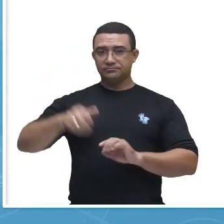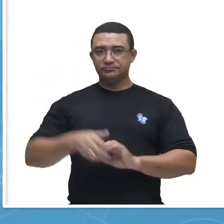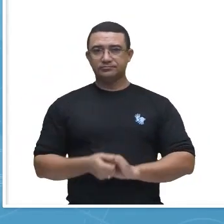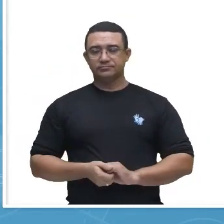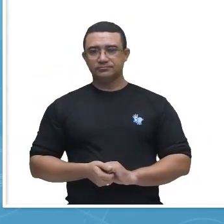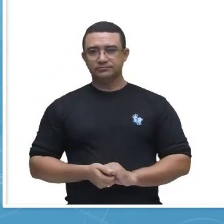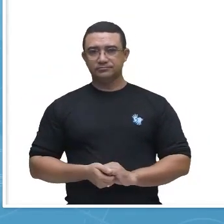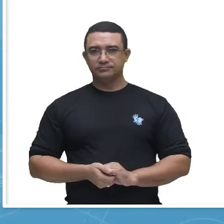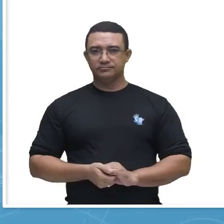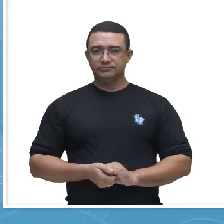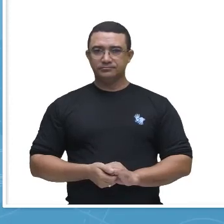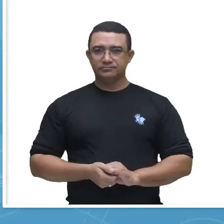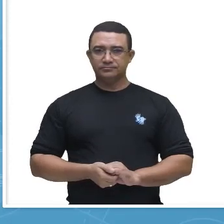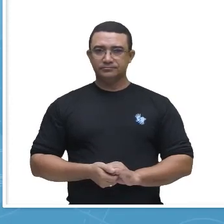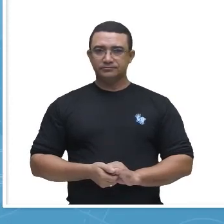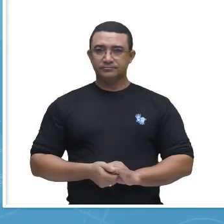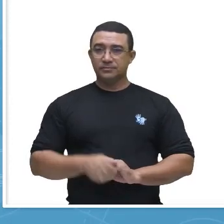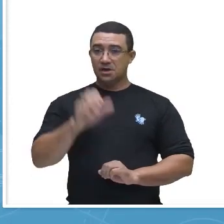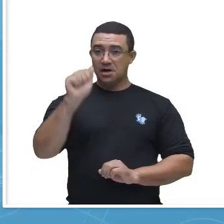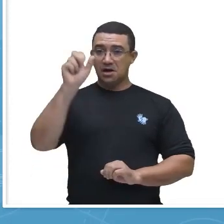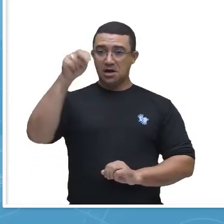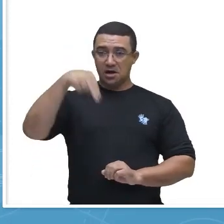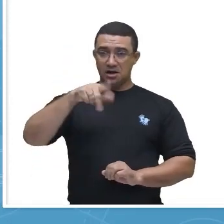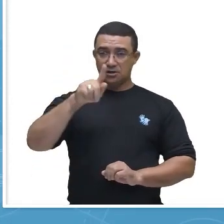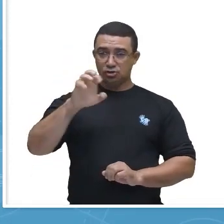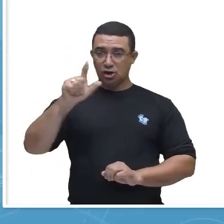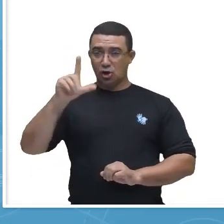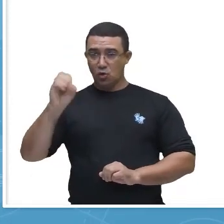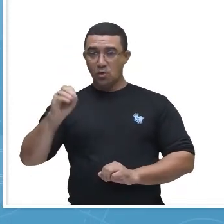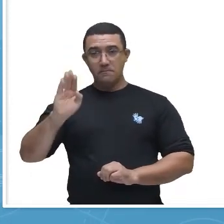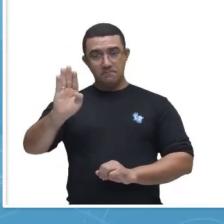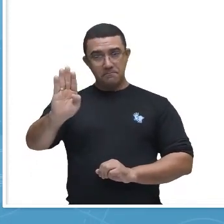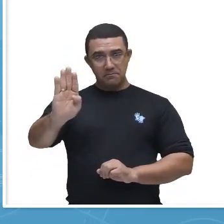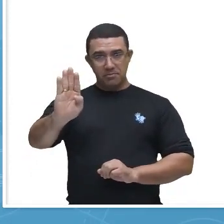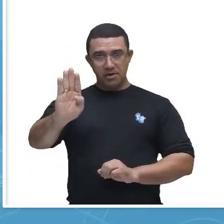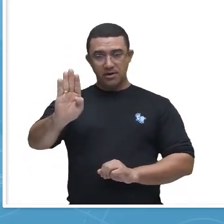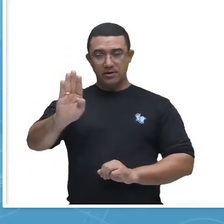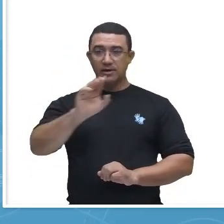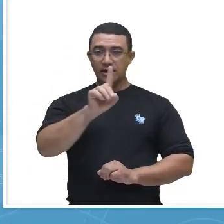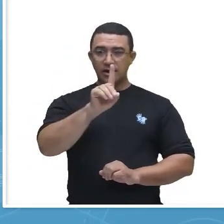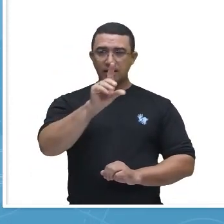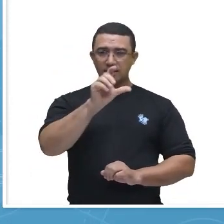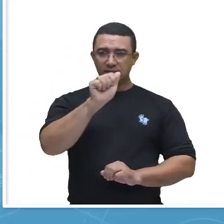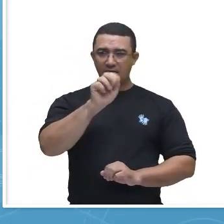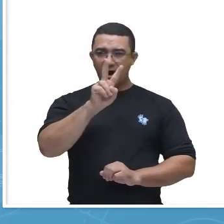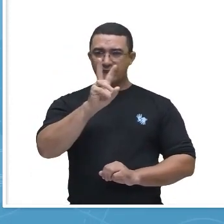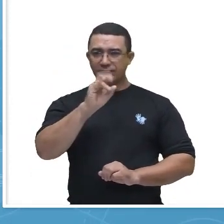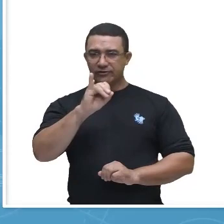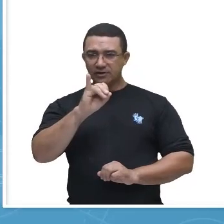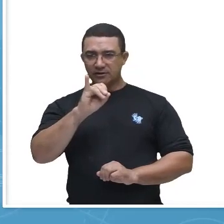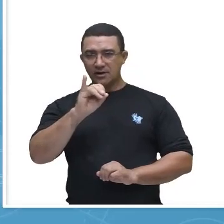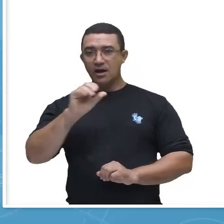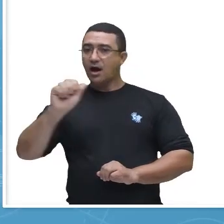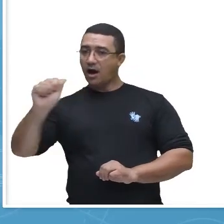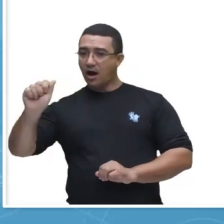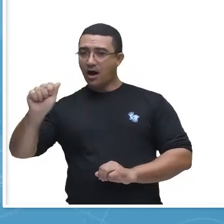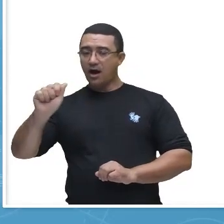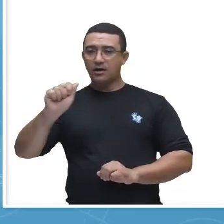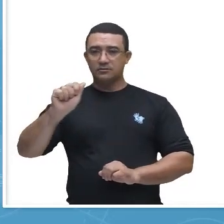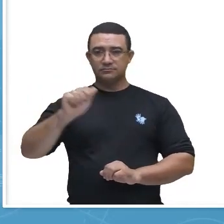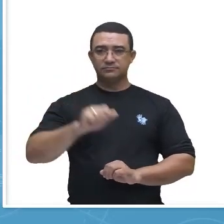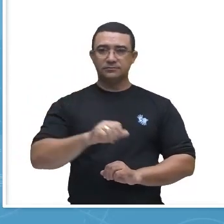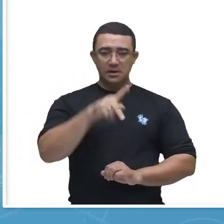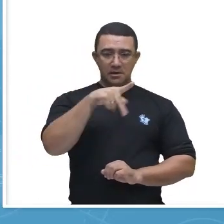Kessiana colocou letra A. Ângelo colocou ali a letra B. Davi, letra A. Paula Sofia, letra A.